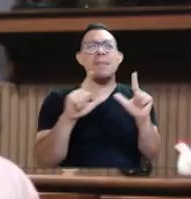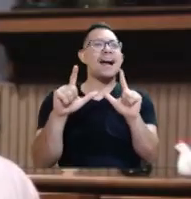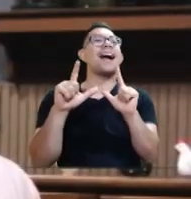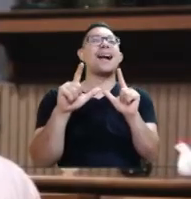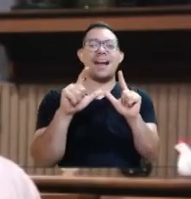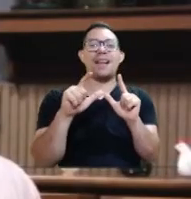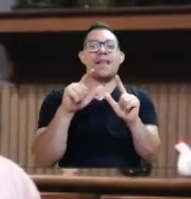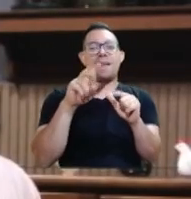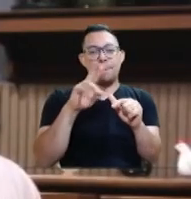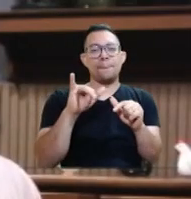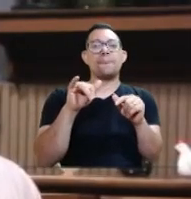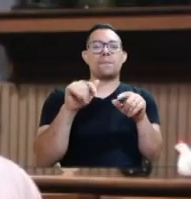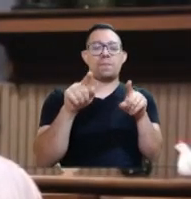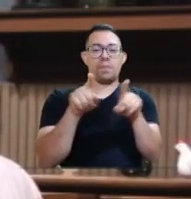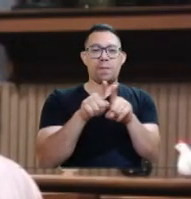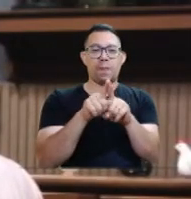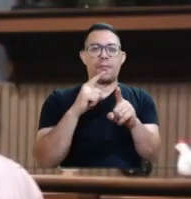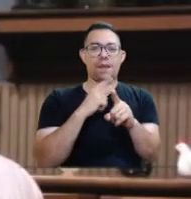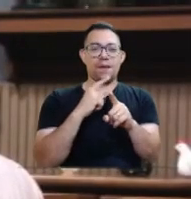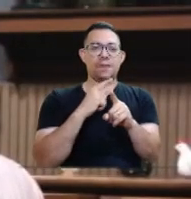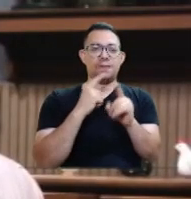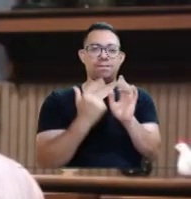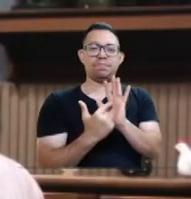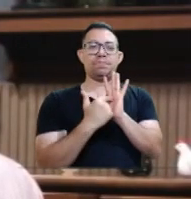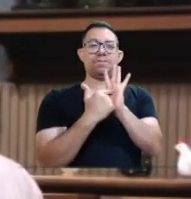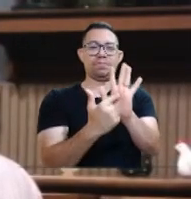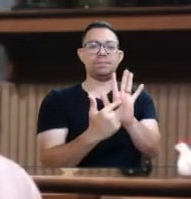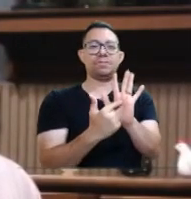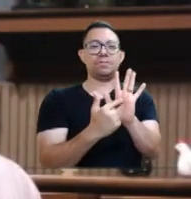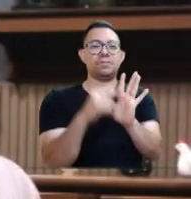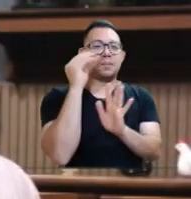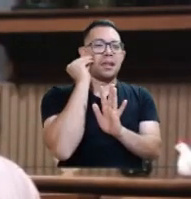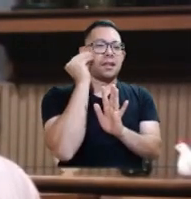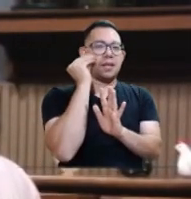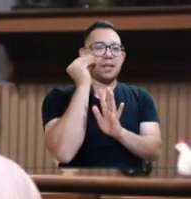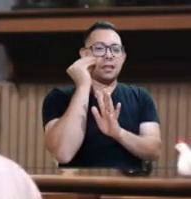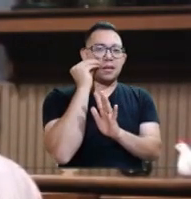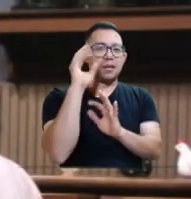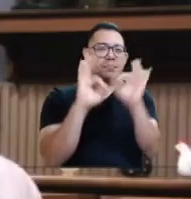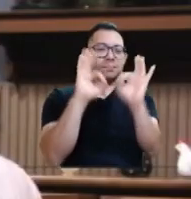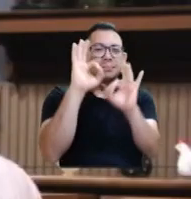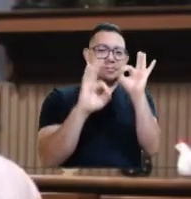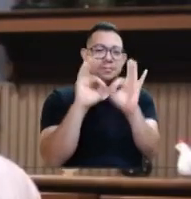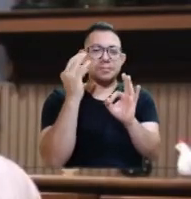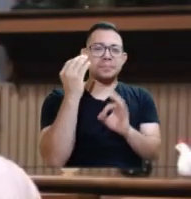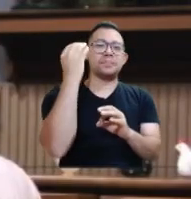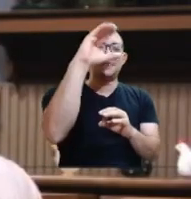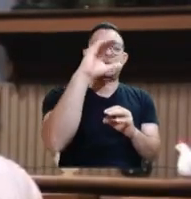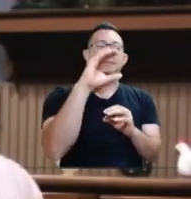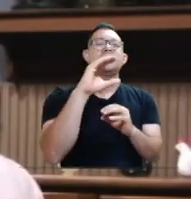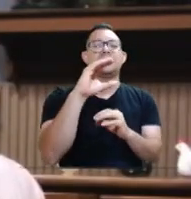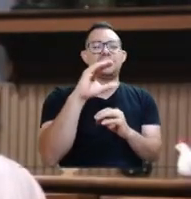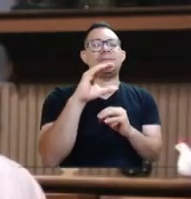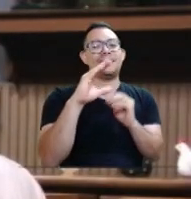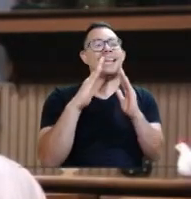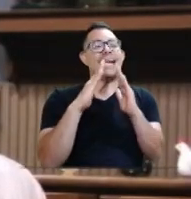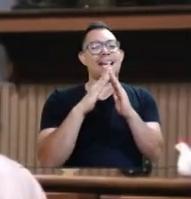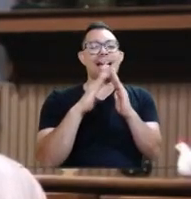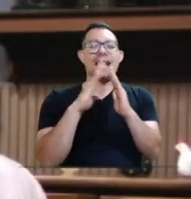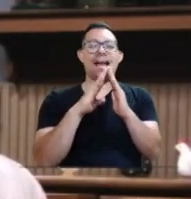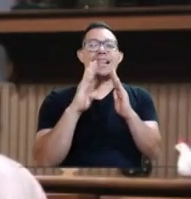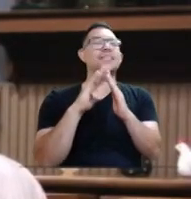eu estou procurando o pôster do Lemon Tree, que até tá meio cortadinho, tem um menino que vai me ajudar, que é lindo de modelo,